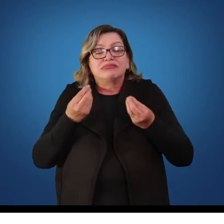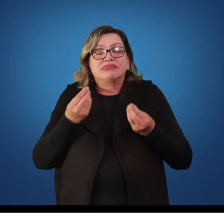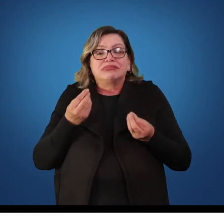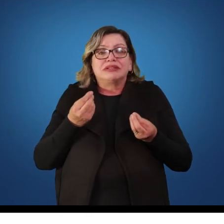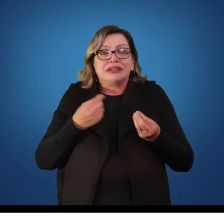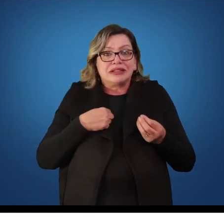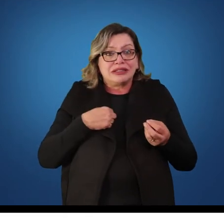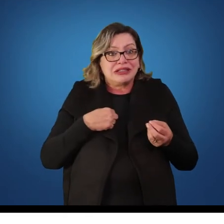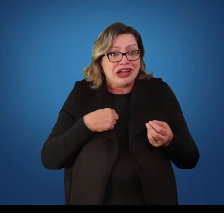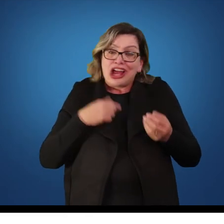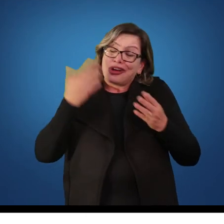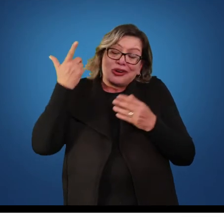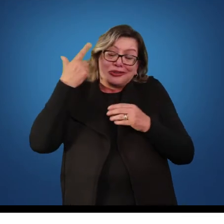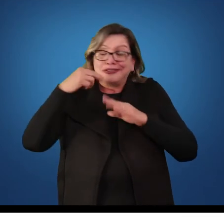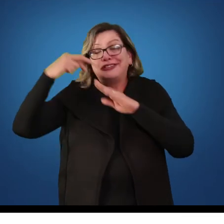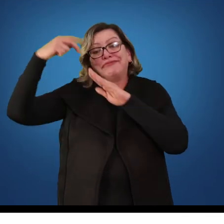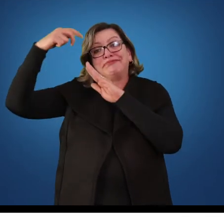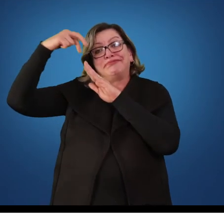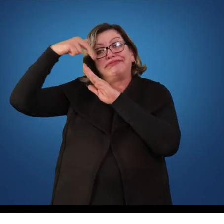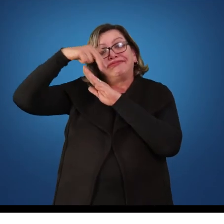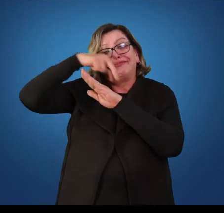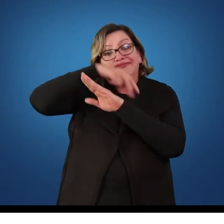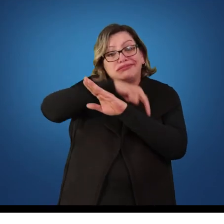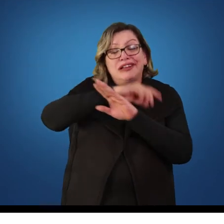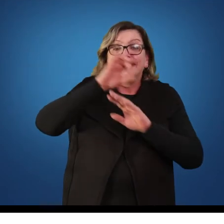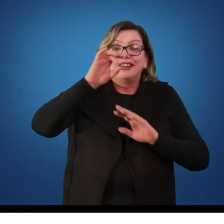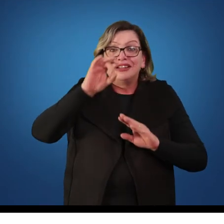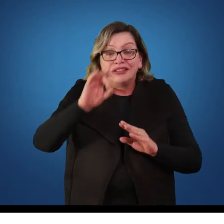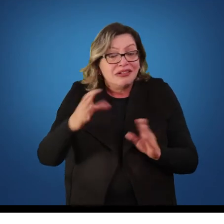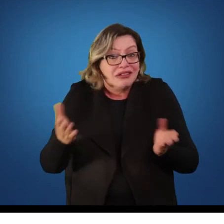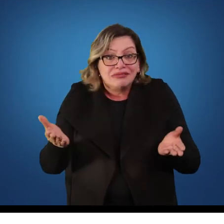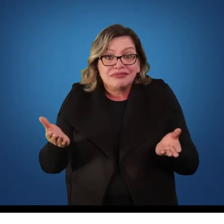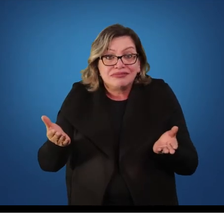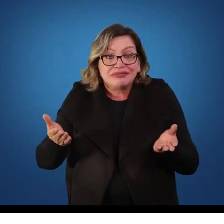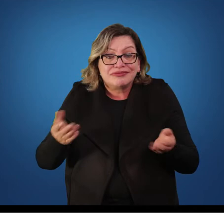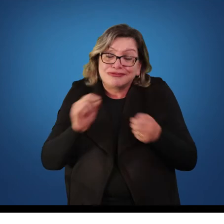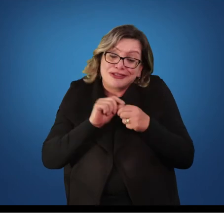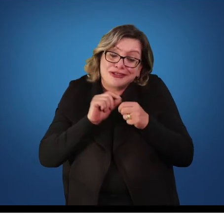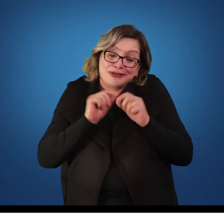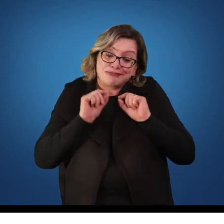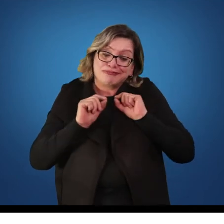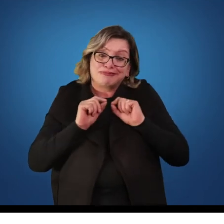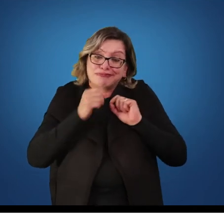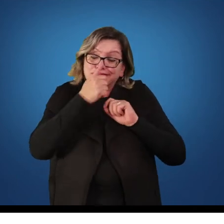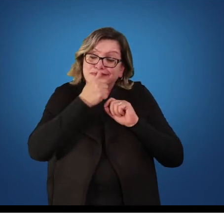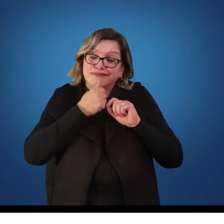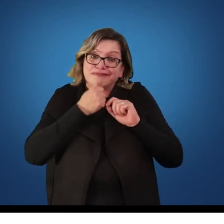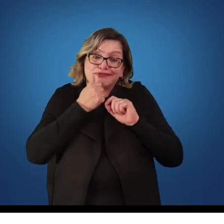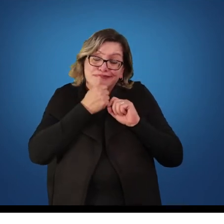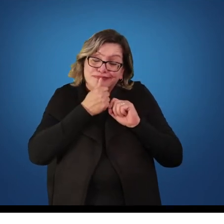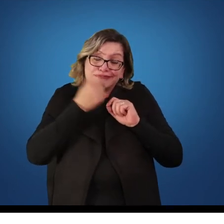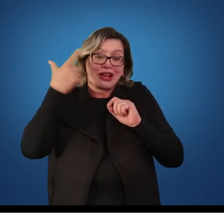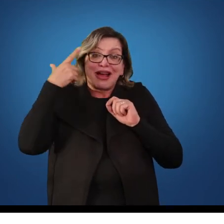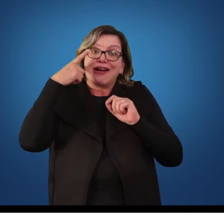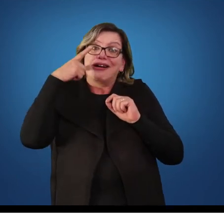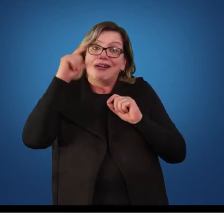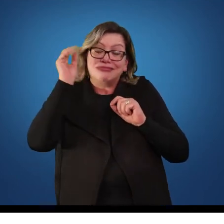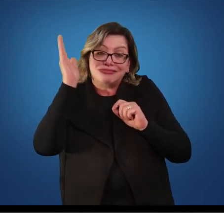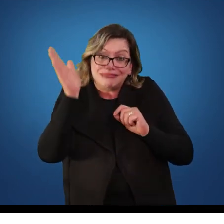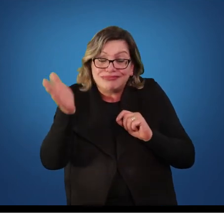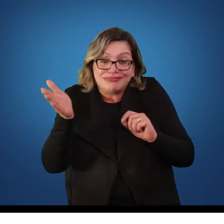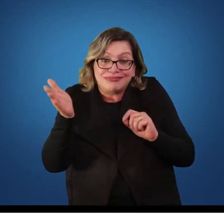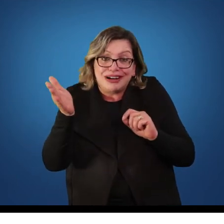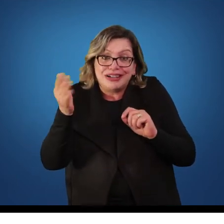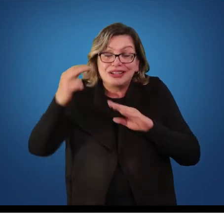festa apenas de si é fazer o que vou descer já atingimos de ser é